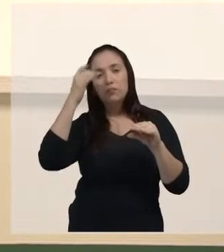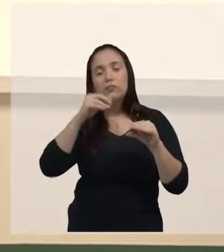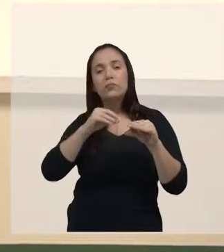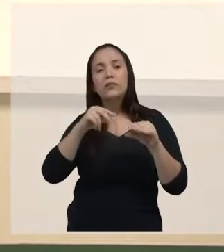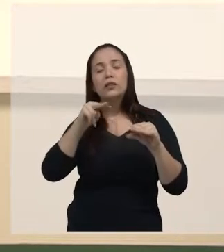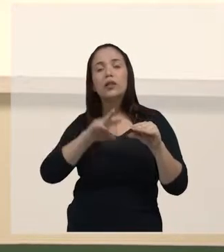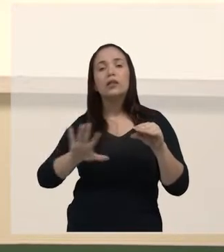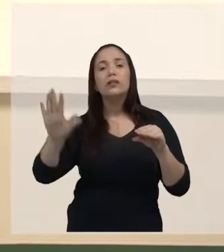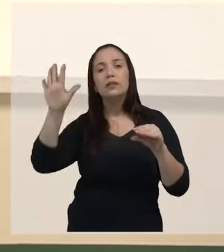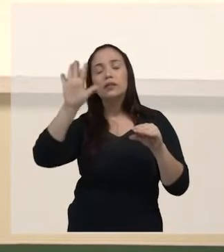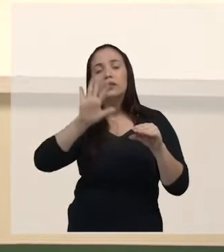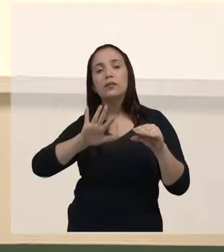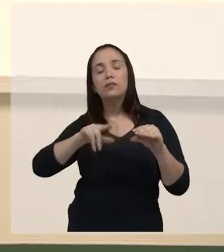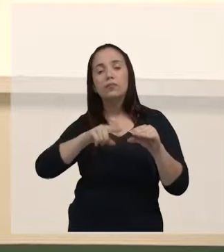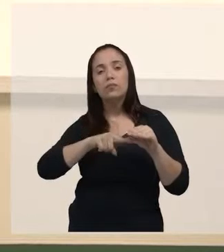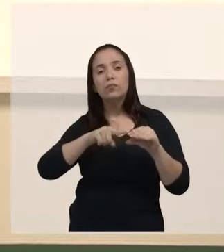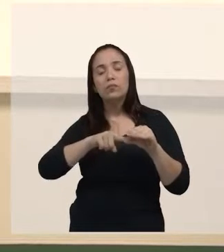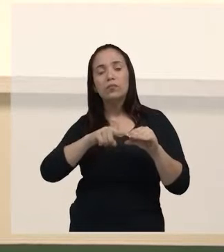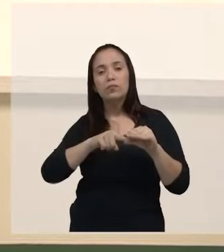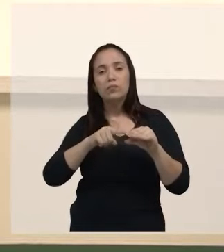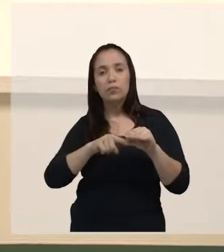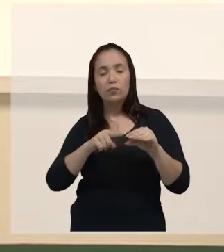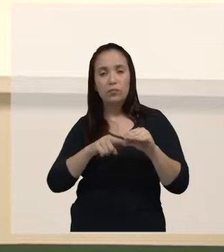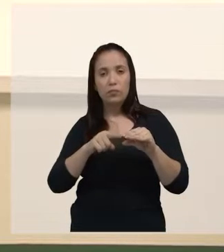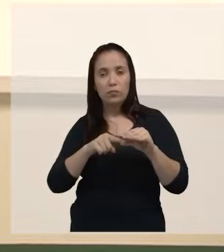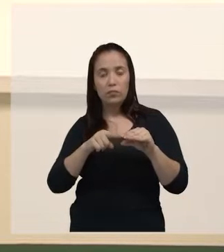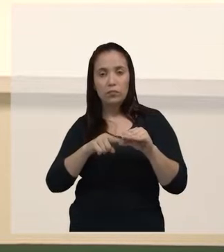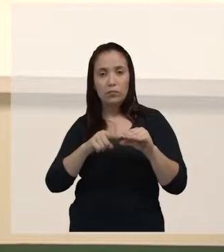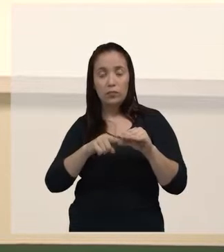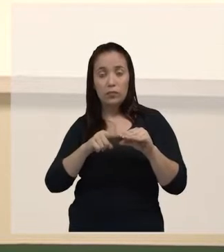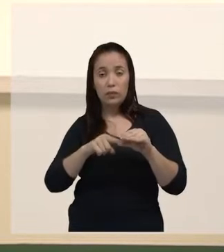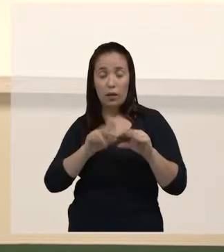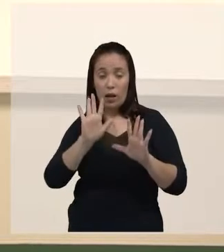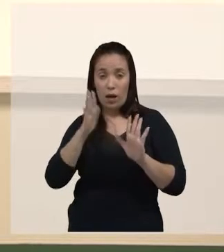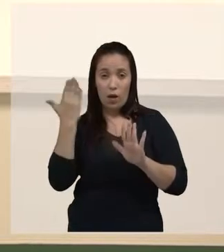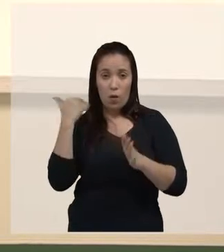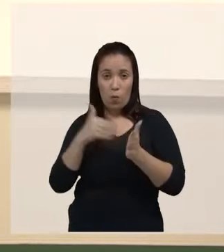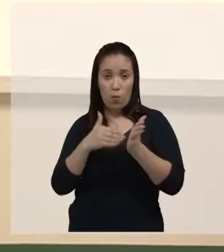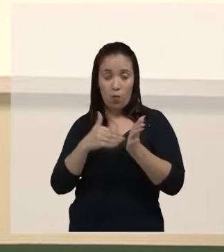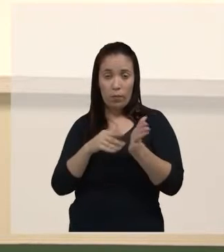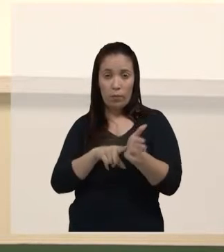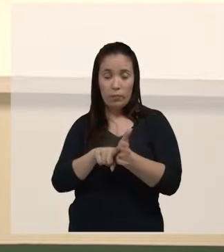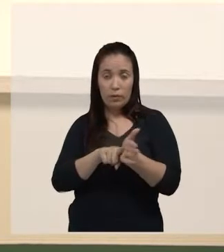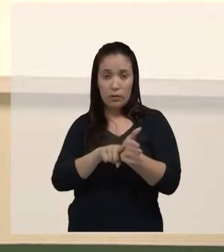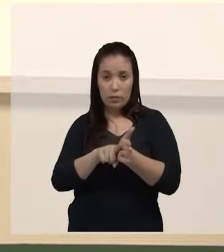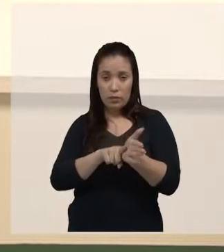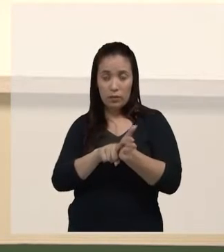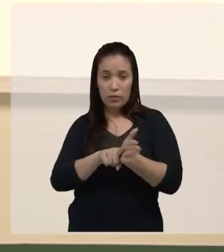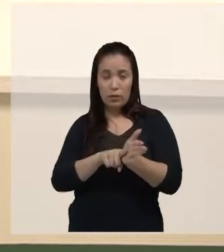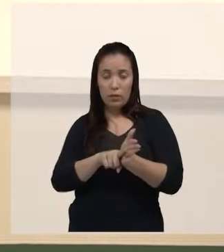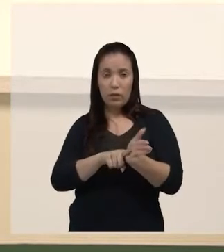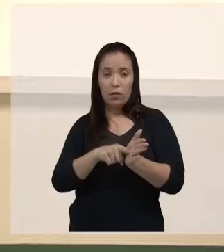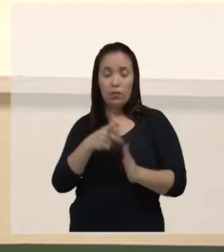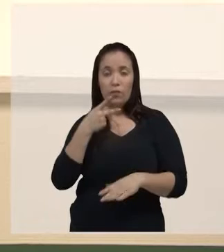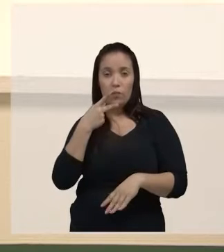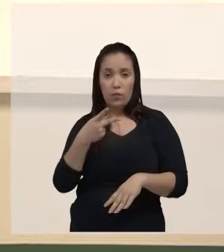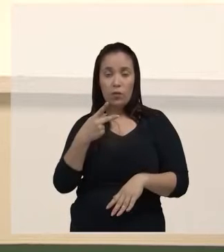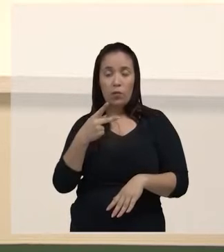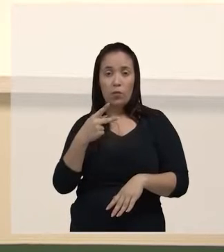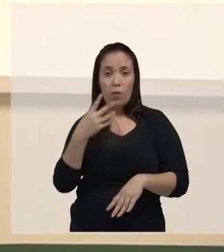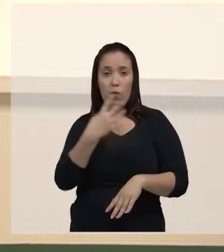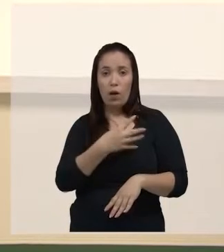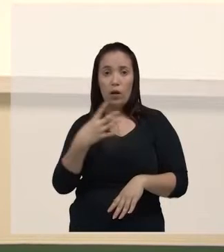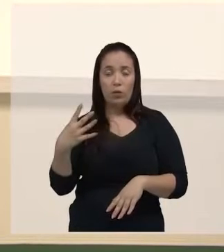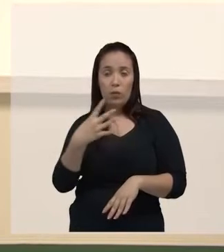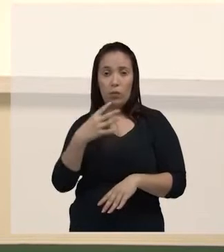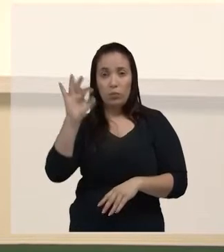Nordeste? Desses 27% é o quê? 10%? Na última pesquisa do Paraná Pesquisa, ele botava